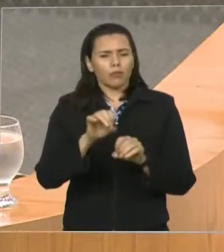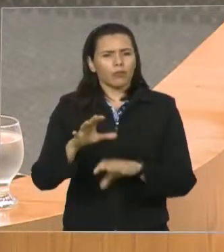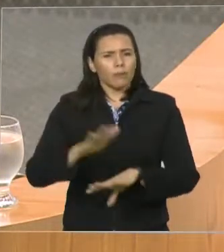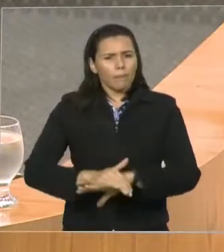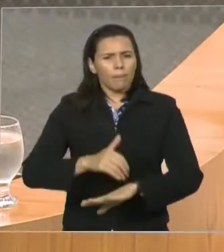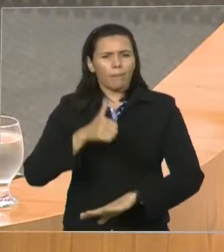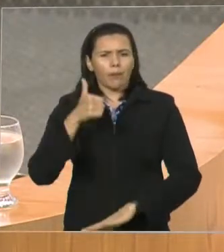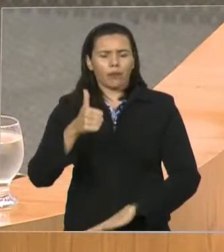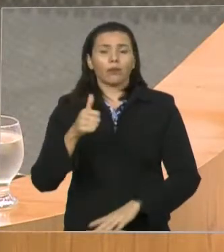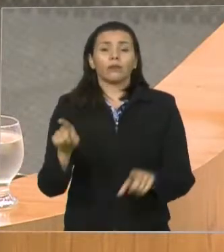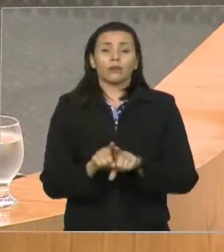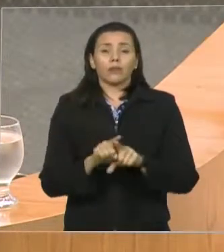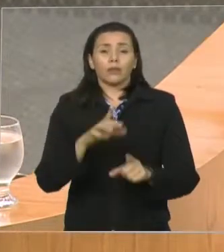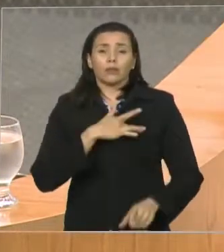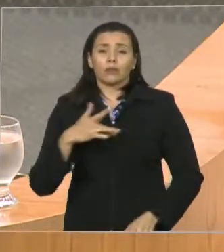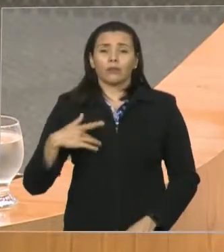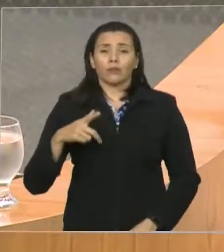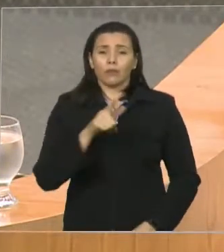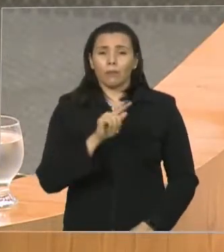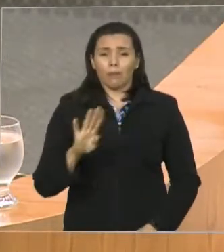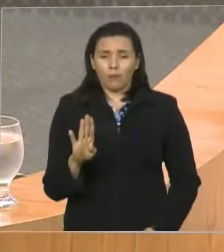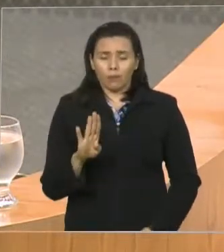uma saúde pública de qualidade